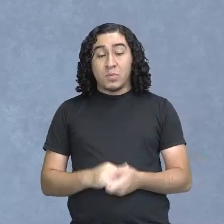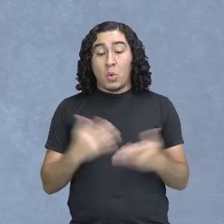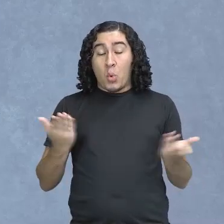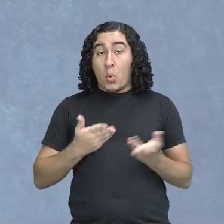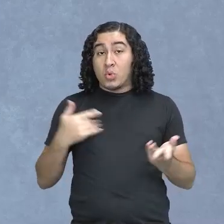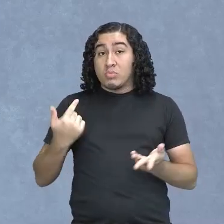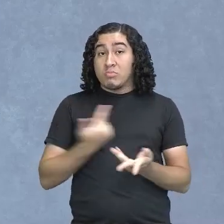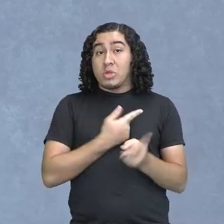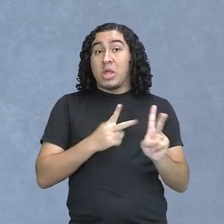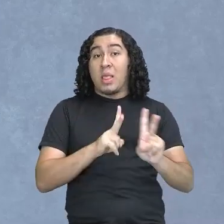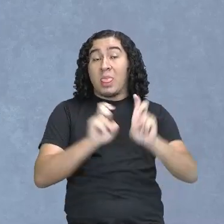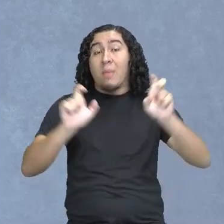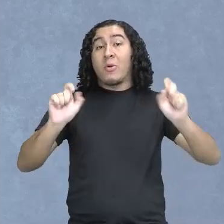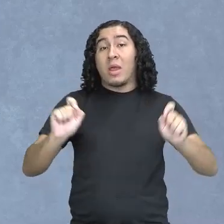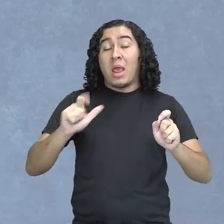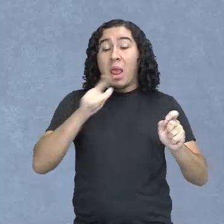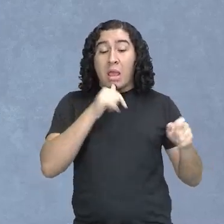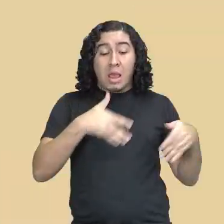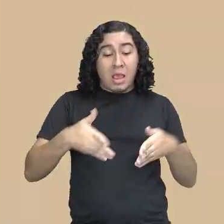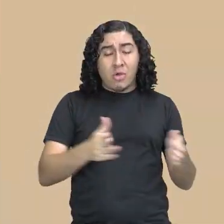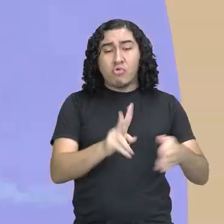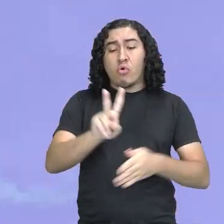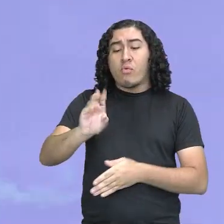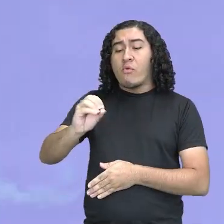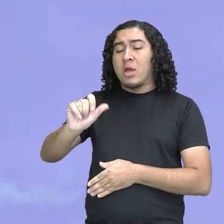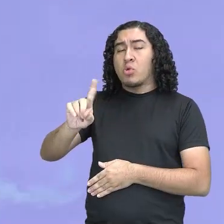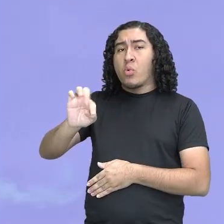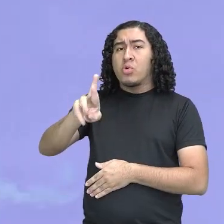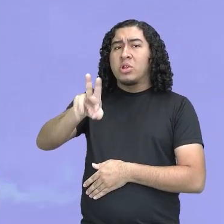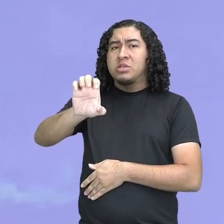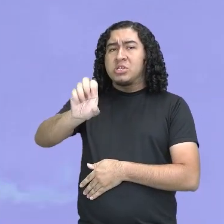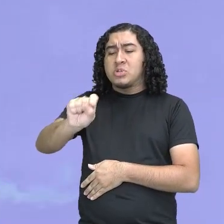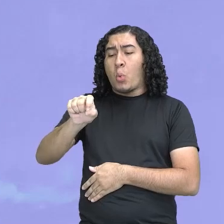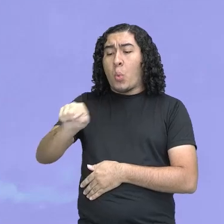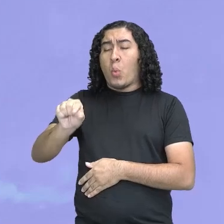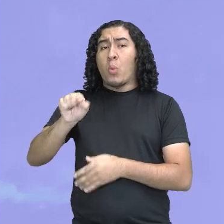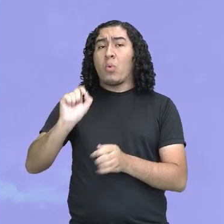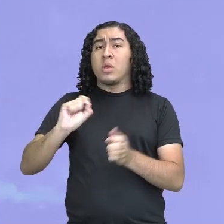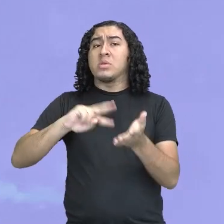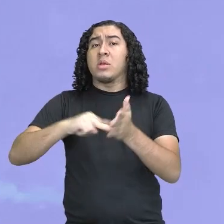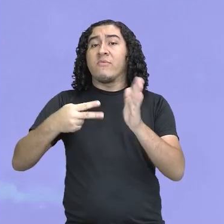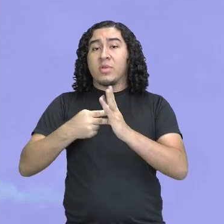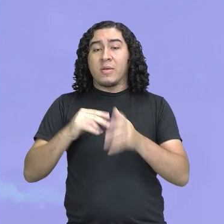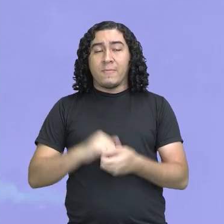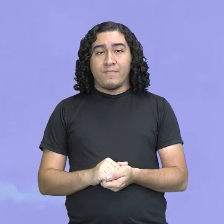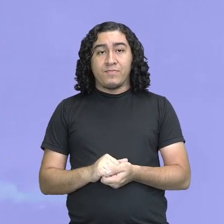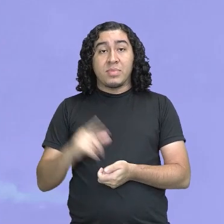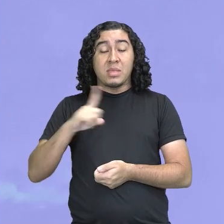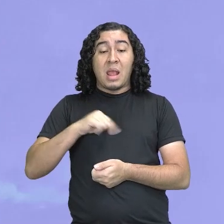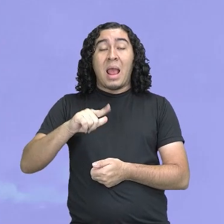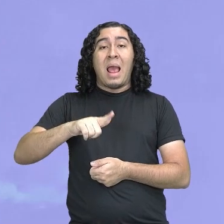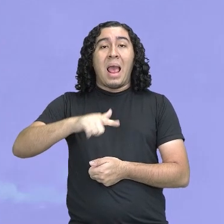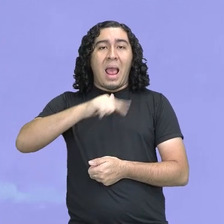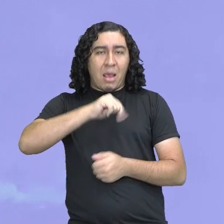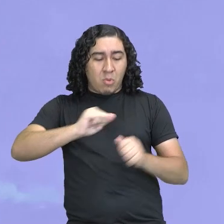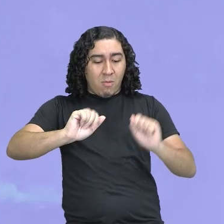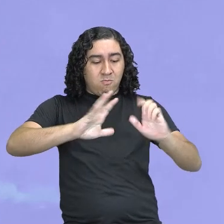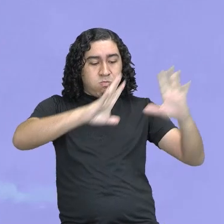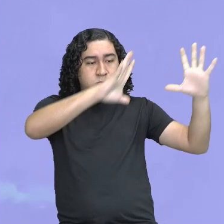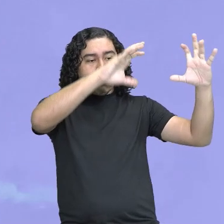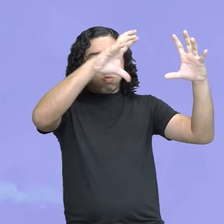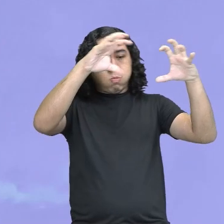nós vamos falar sobre os rios voadores. O que são? São cursos de águas